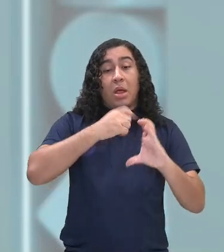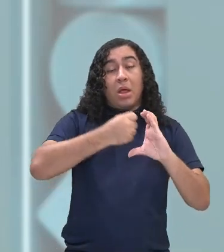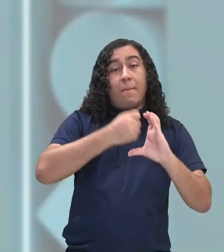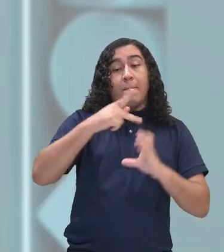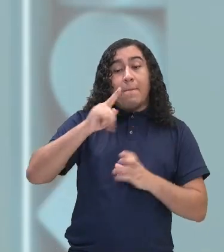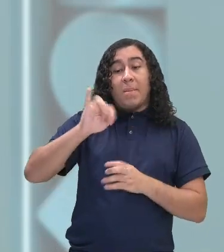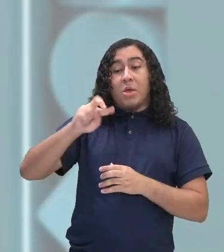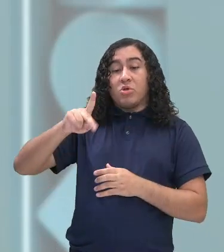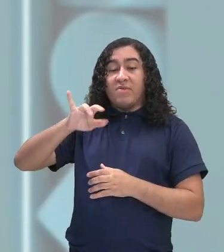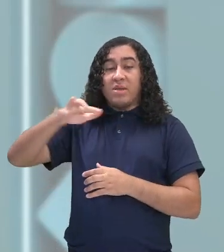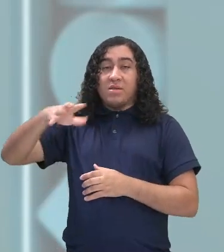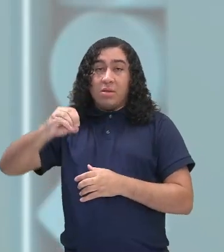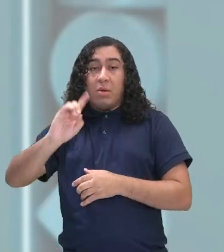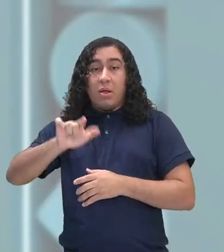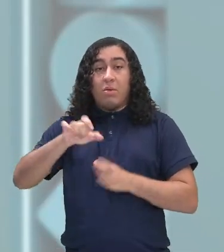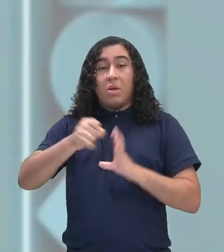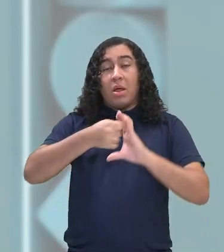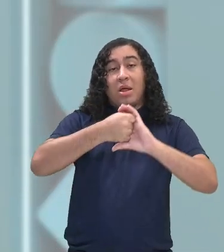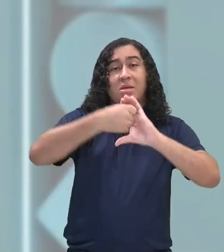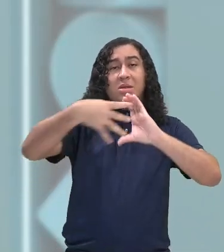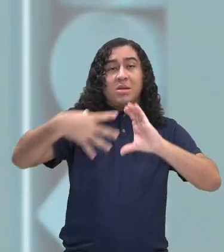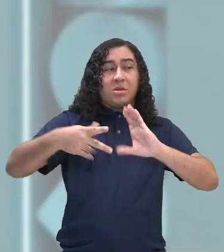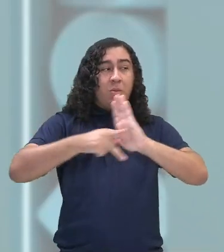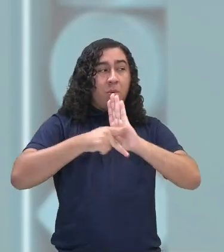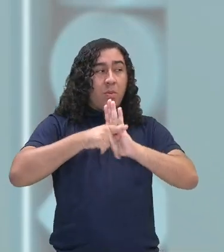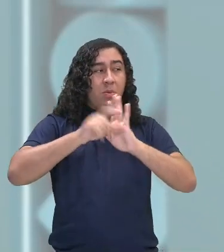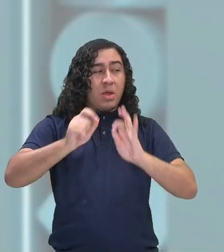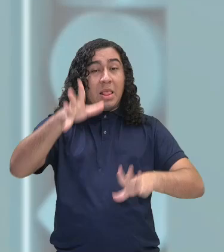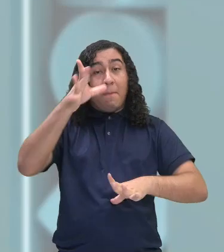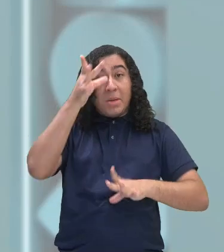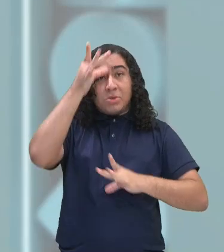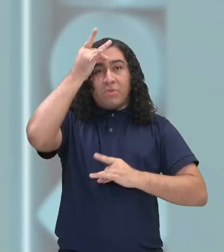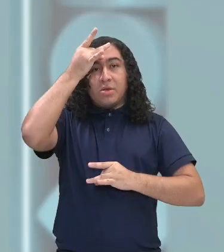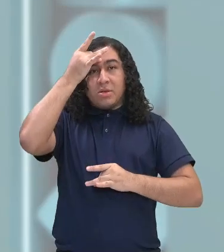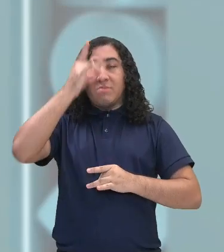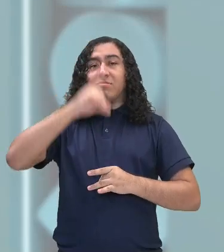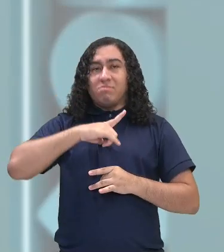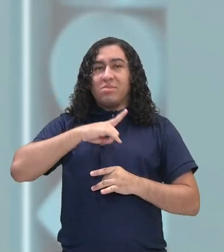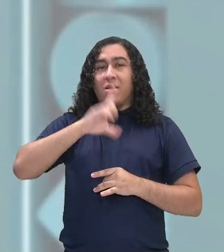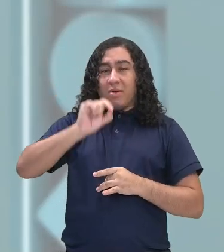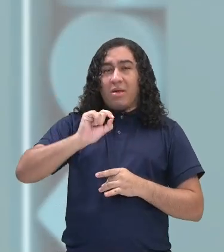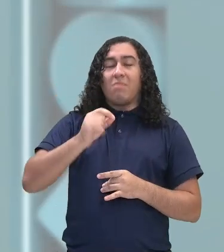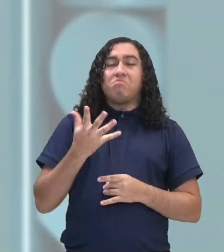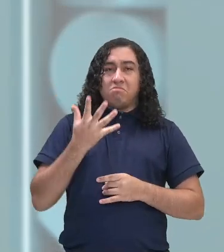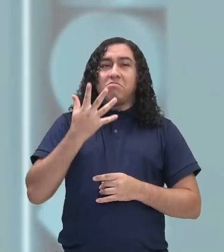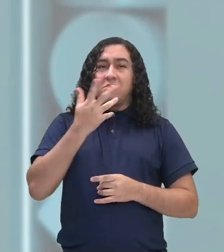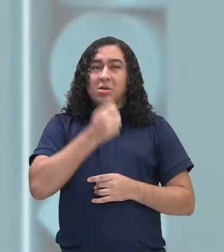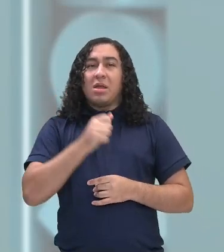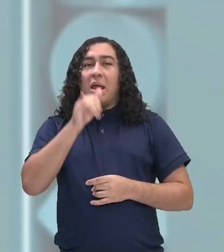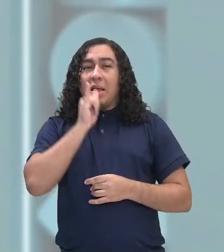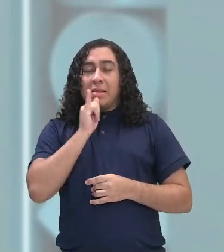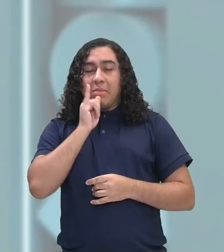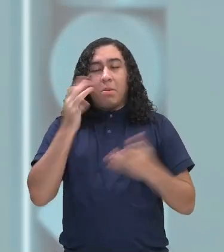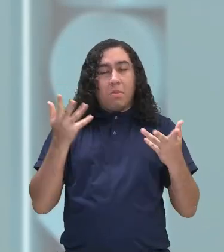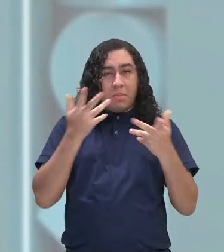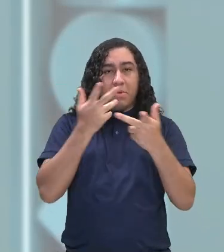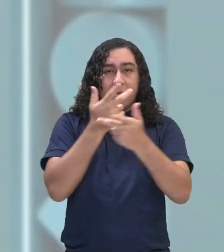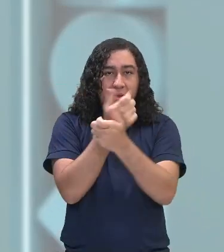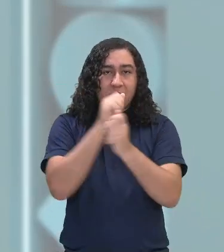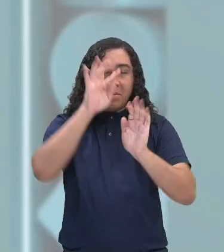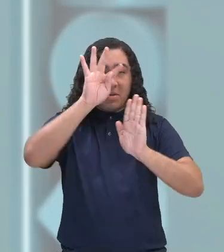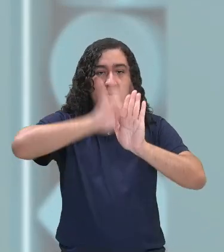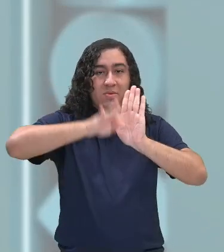os ramos vinham beijá-la. Tem figuras de linguagem, percebe como fica lindo o